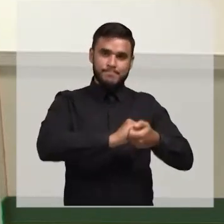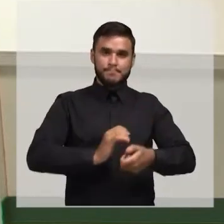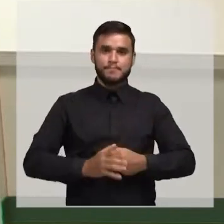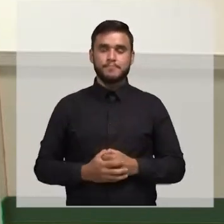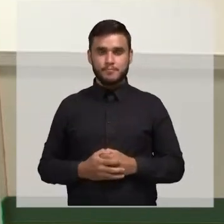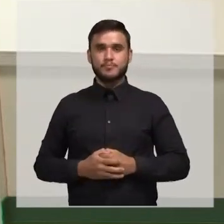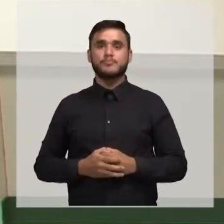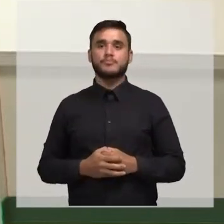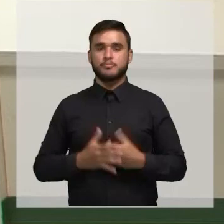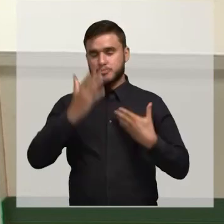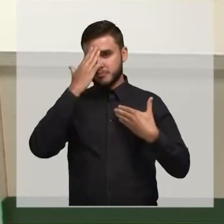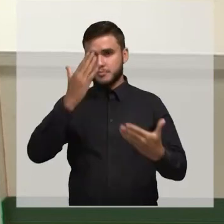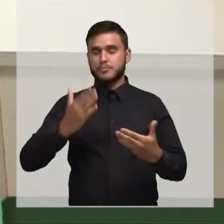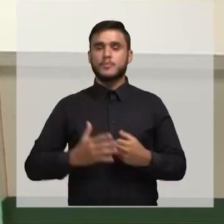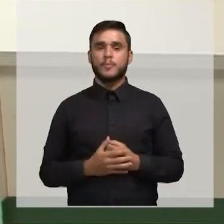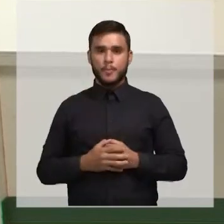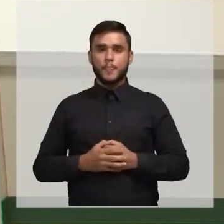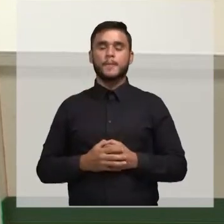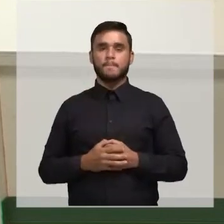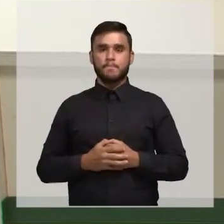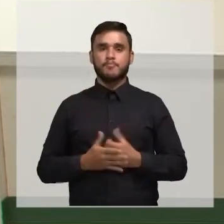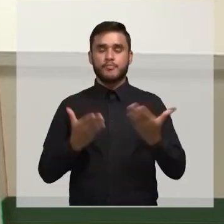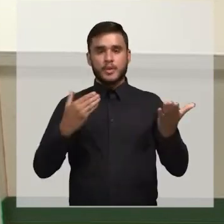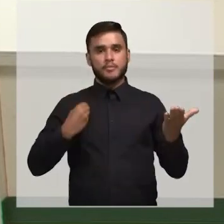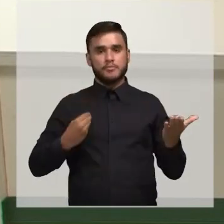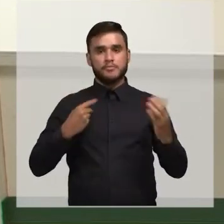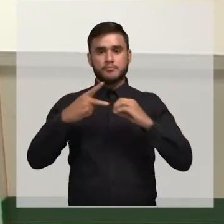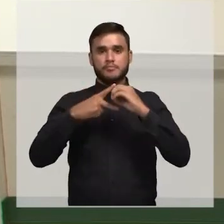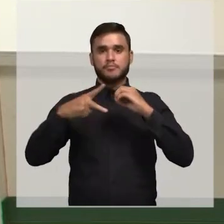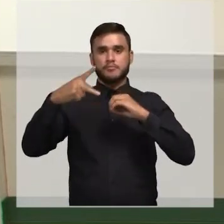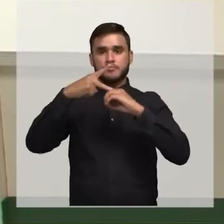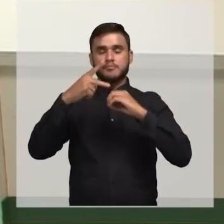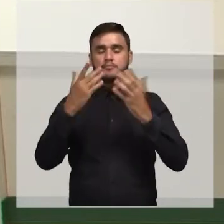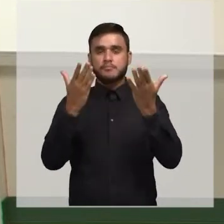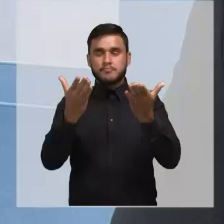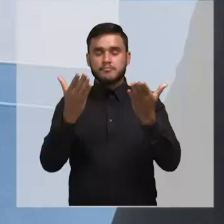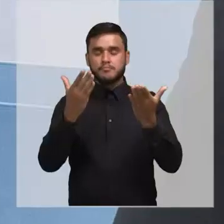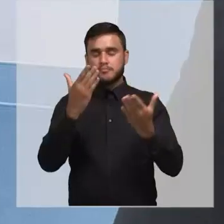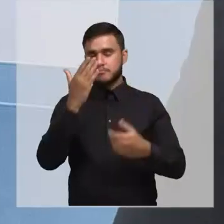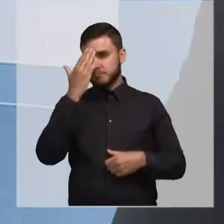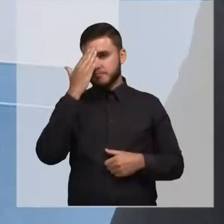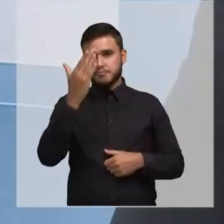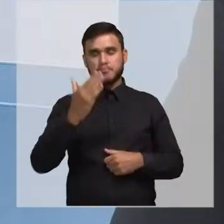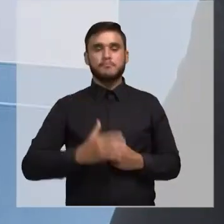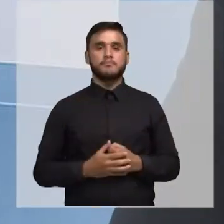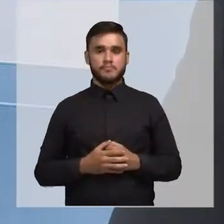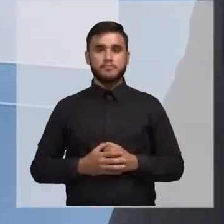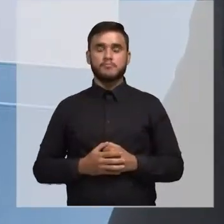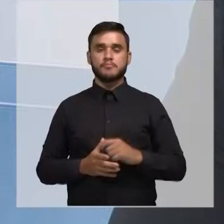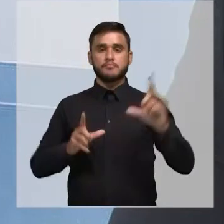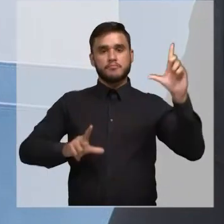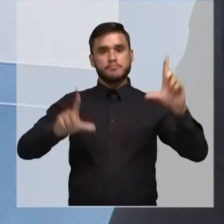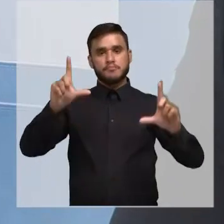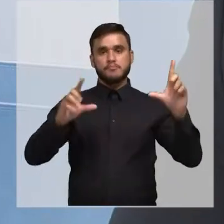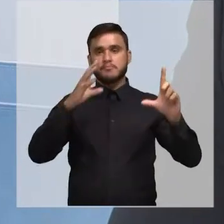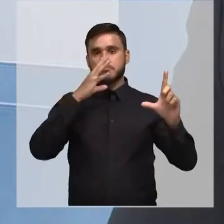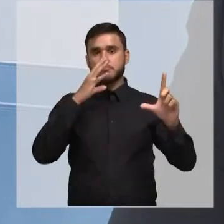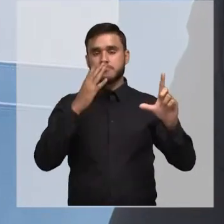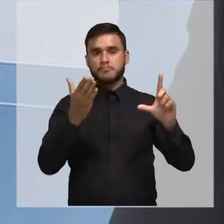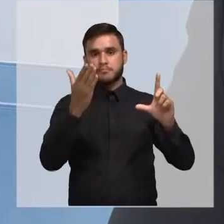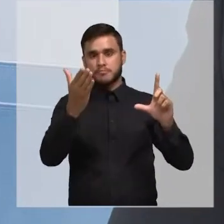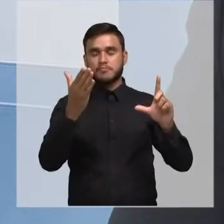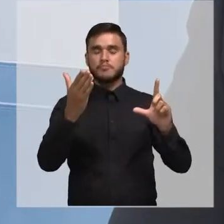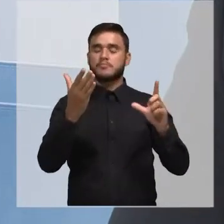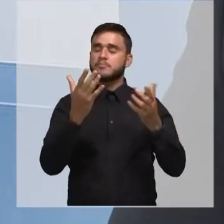carinho e pela vinda sempre aqui no programa Pela Ordem, quando a gente precisa. E a você, nosso telespectador, obrigado pela